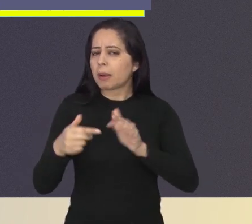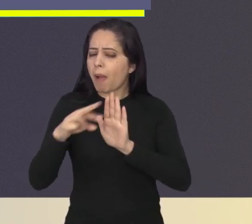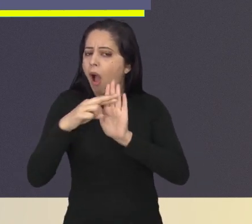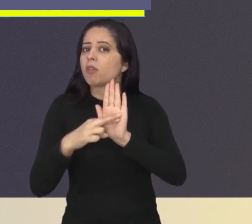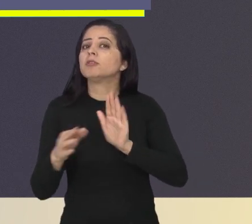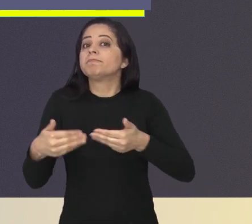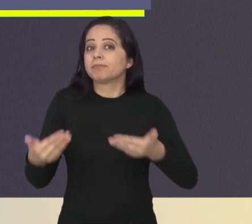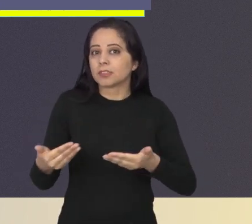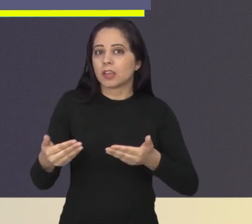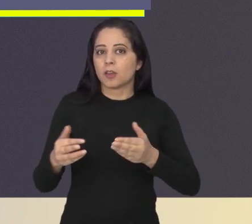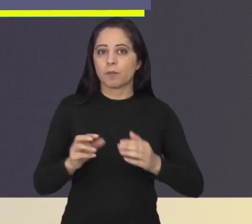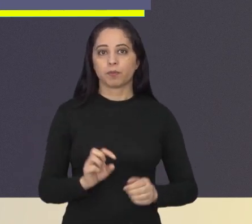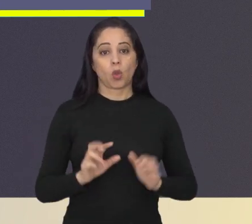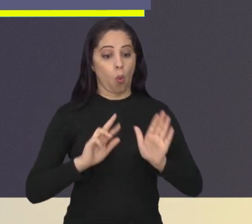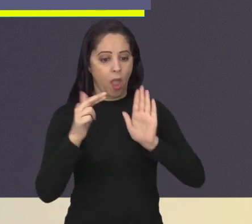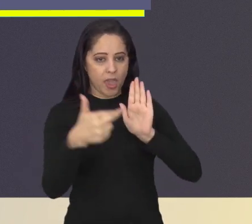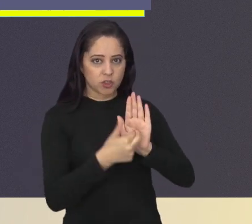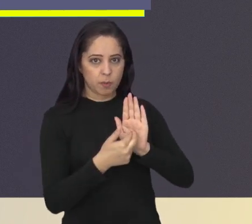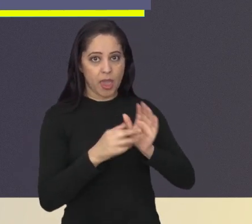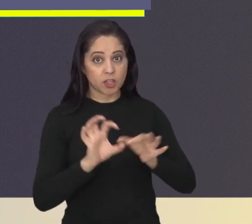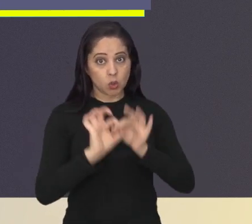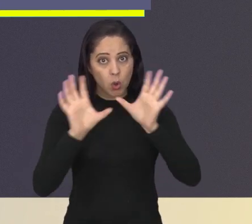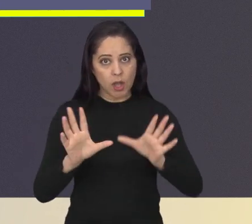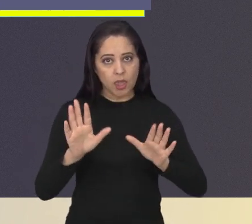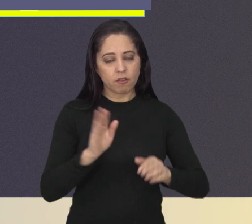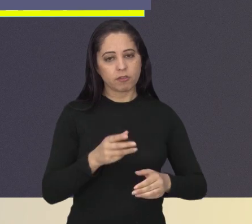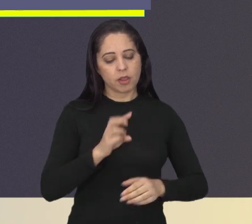toda a população no site